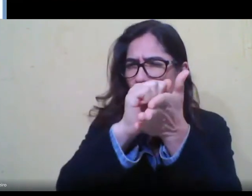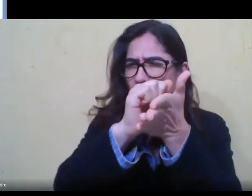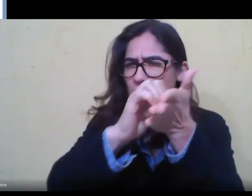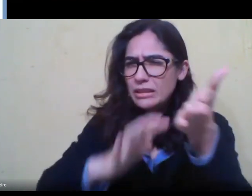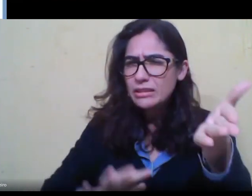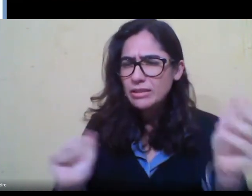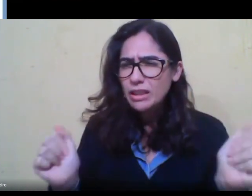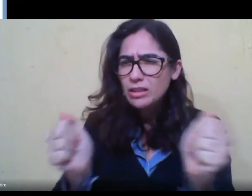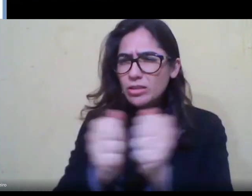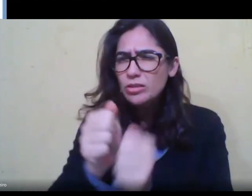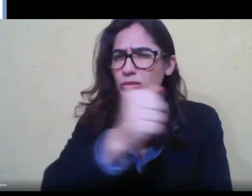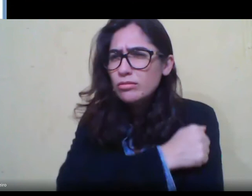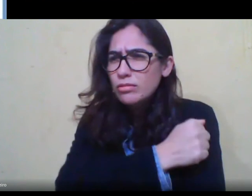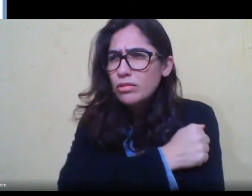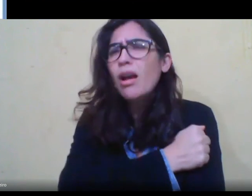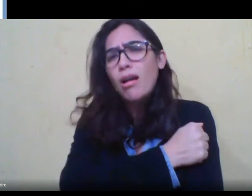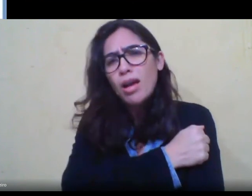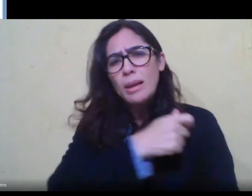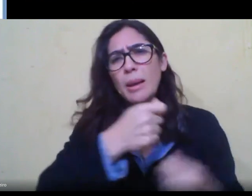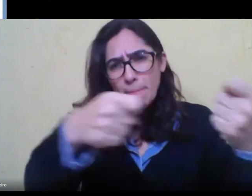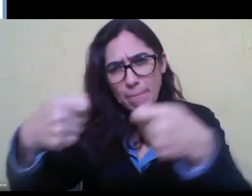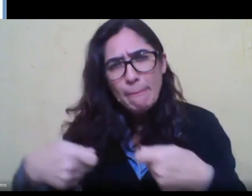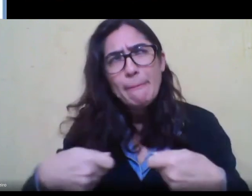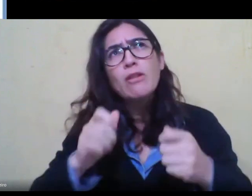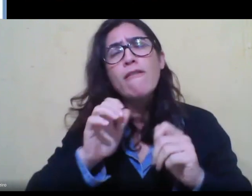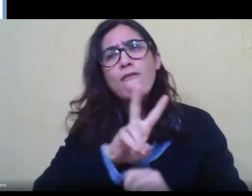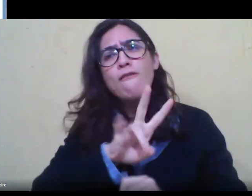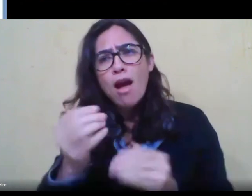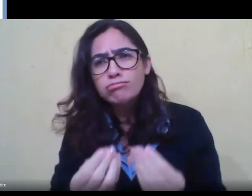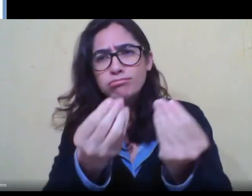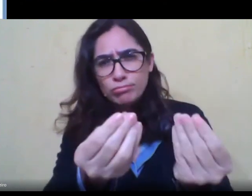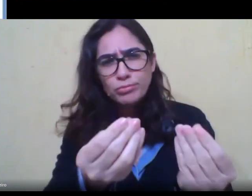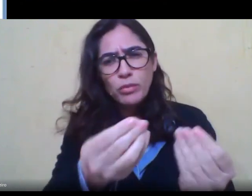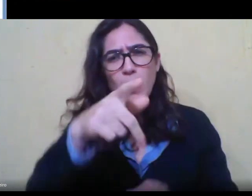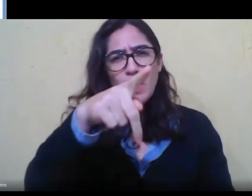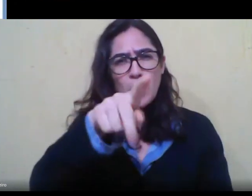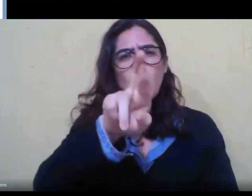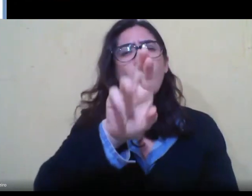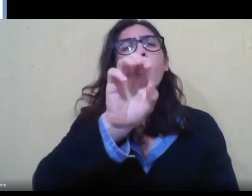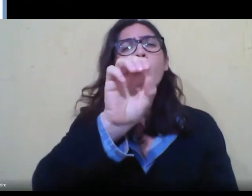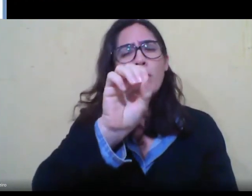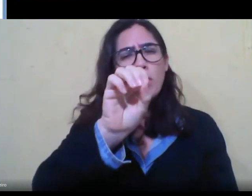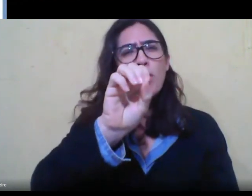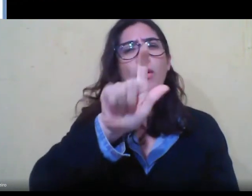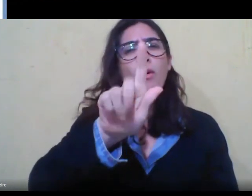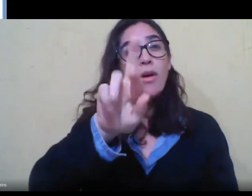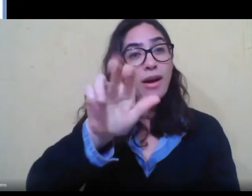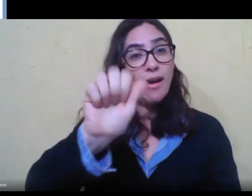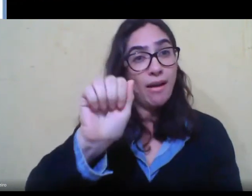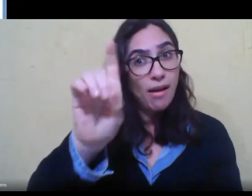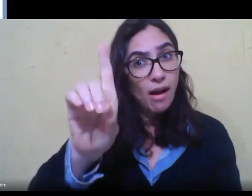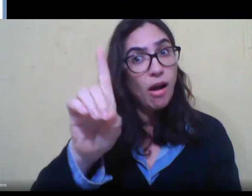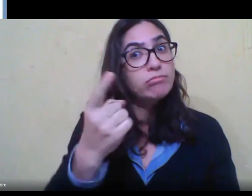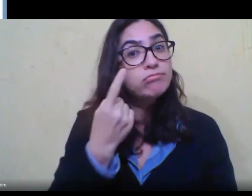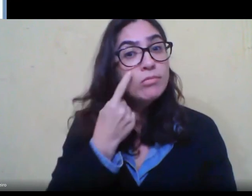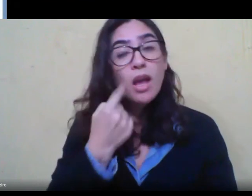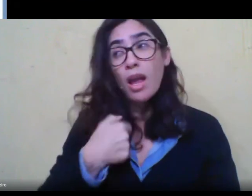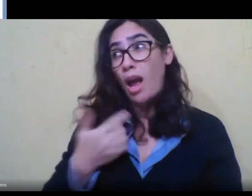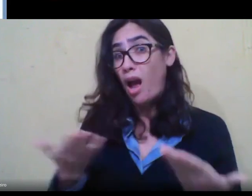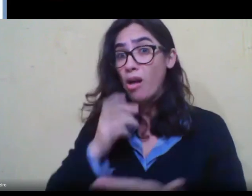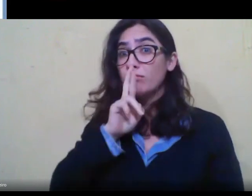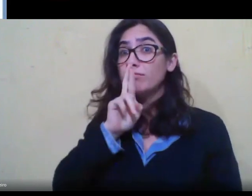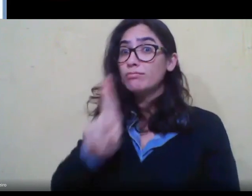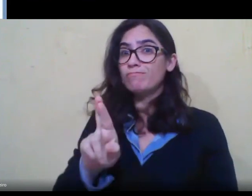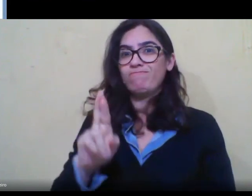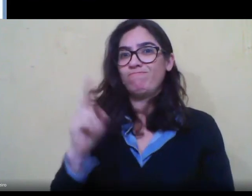de graduação. Eu, no momento, professor Roberto, não tenho como responder. Se alguém tiver aqui que tenha condições de responder, gente, fique à